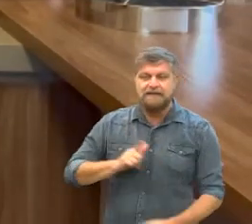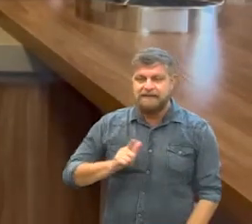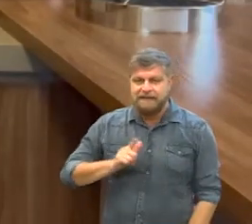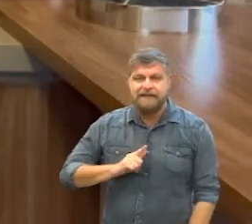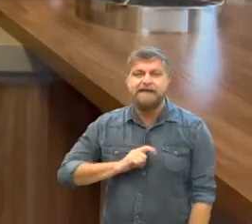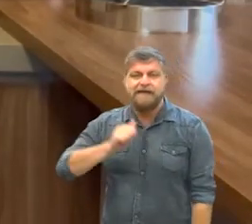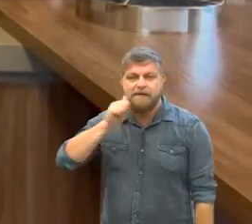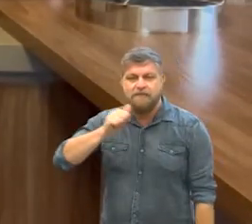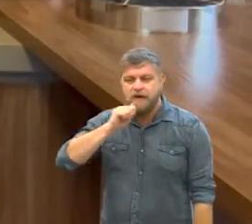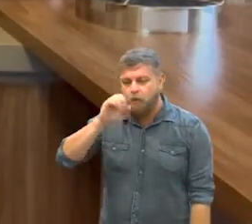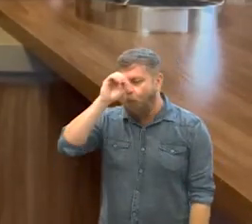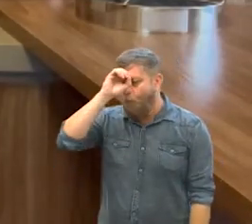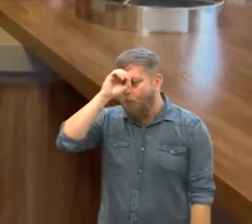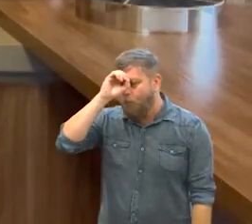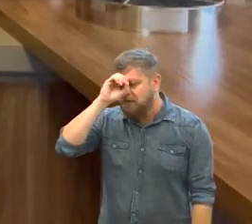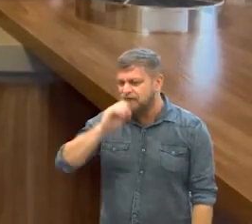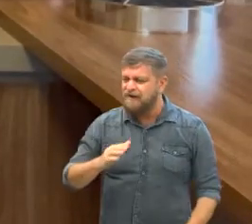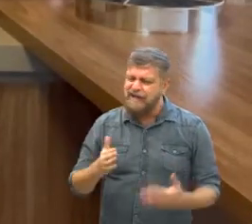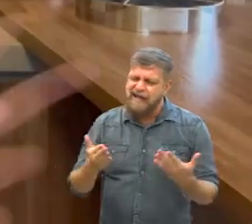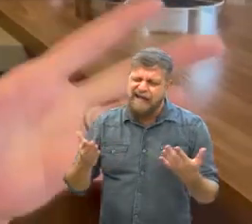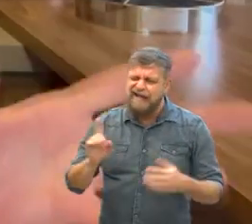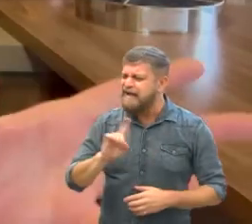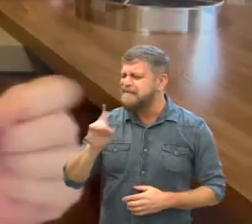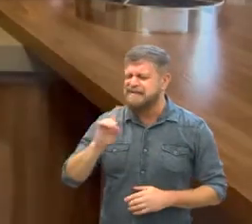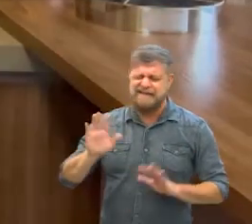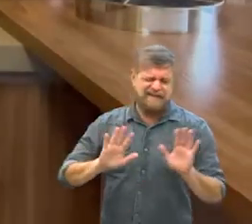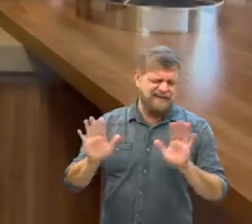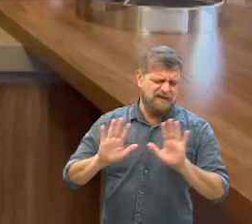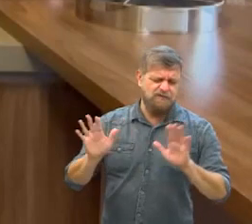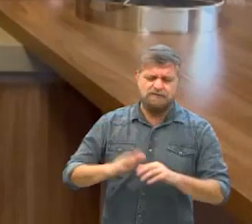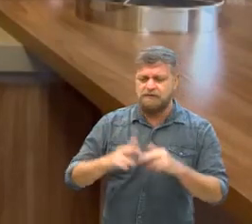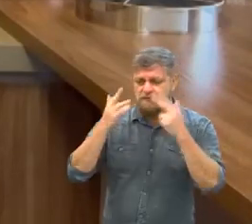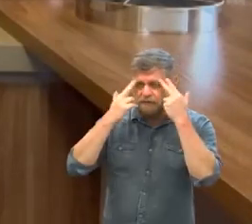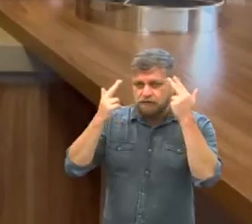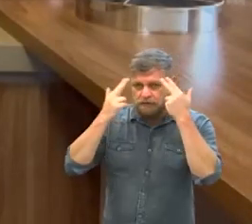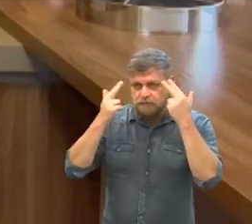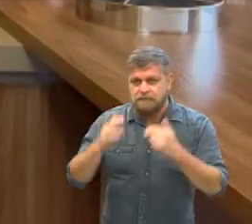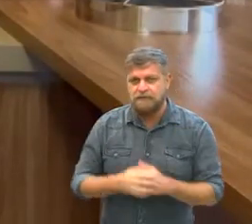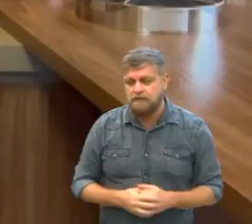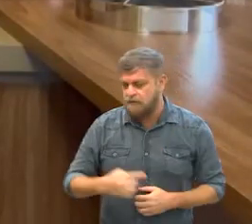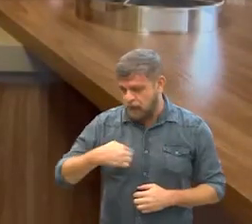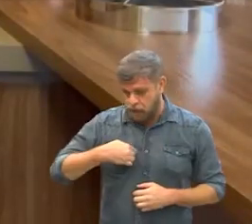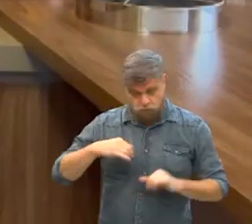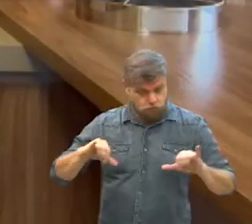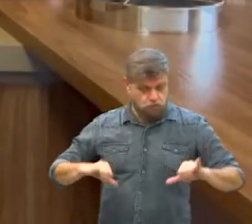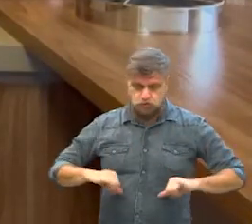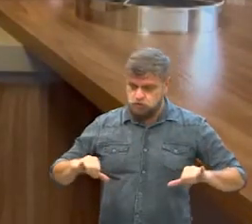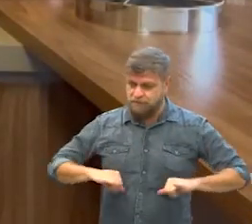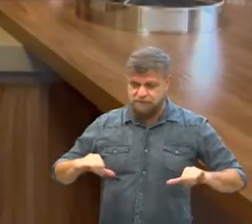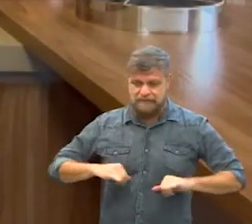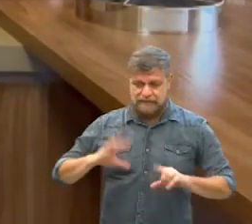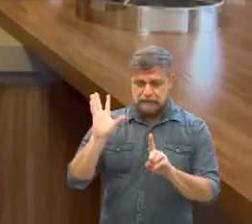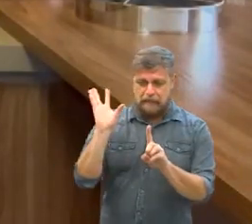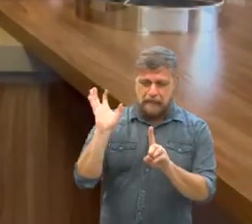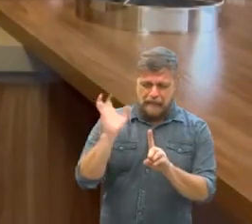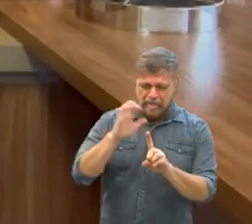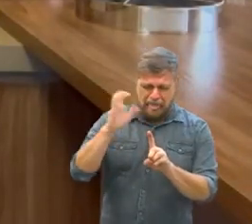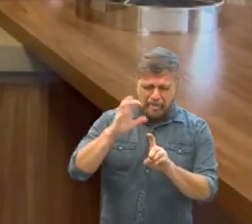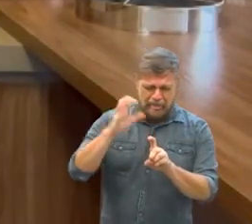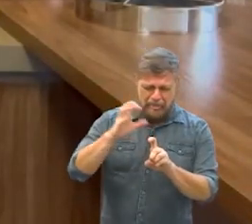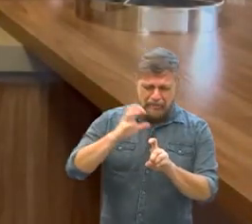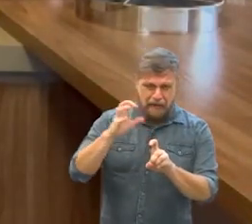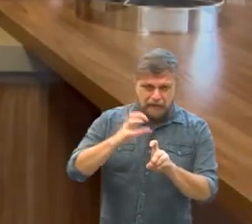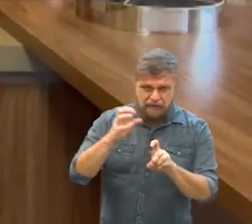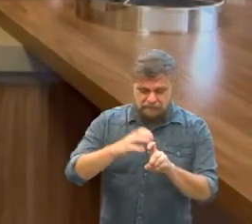Várias ainda, mas isso não é abuso, isso não é... eu não estou sofrendo uma violência moral,